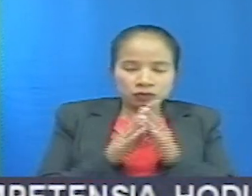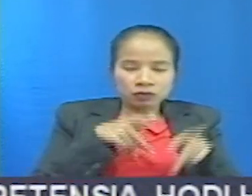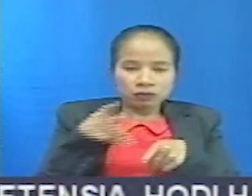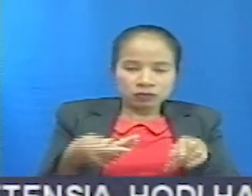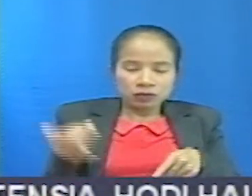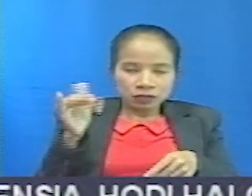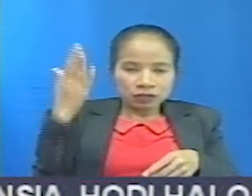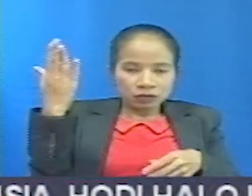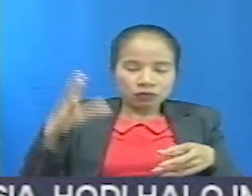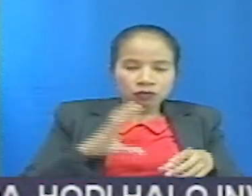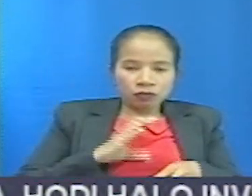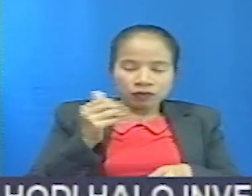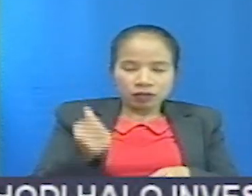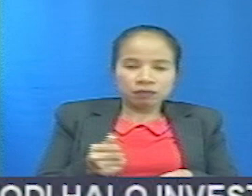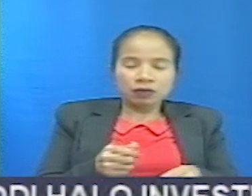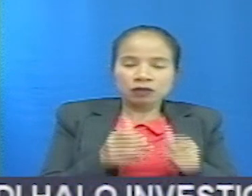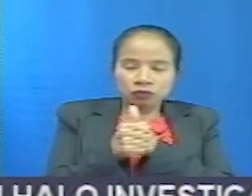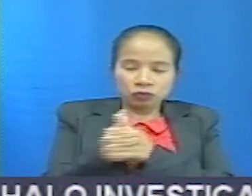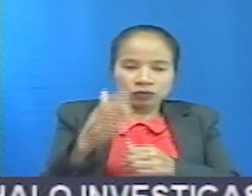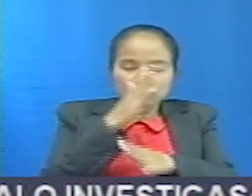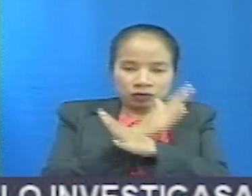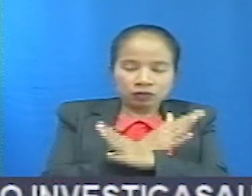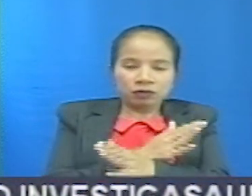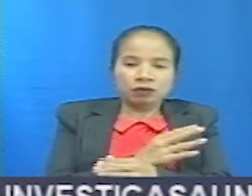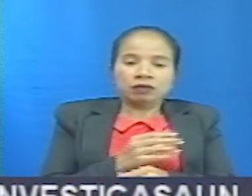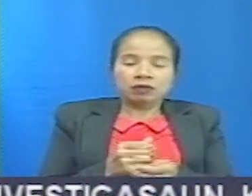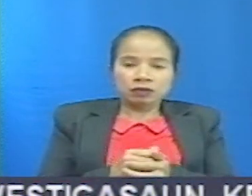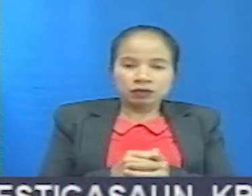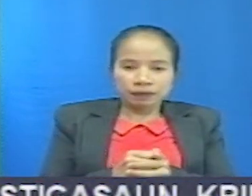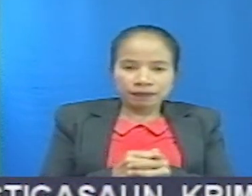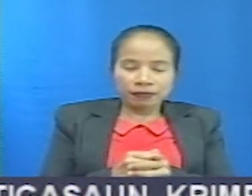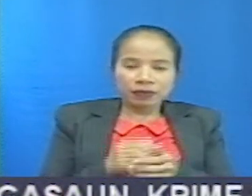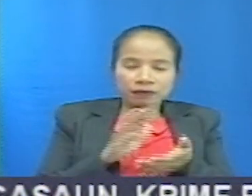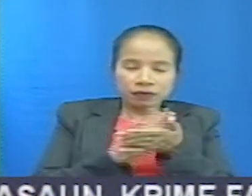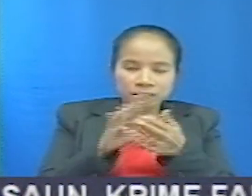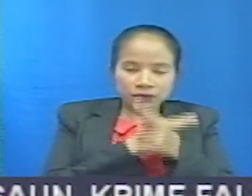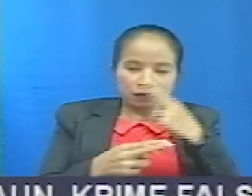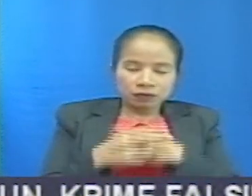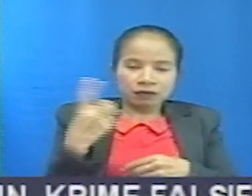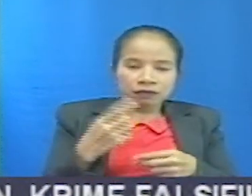Sira e Kovalima atu cumpri medidas prevenção, faça lima bebeik, distância social,